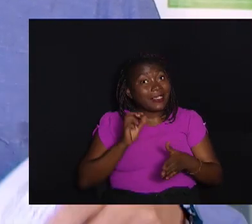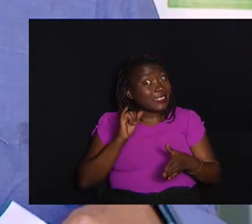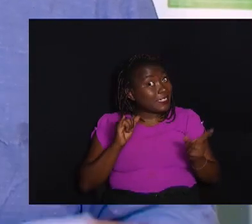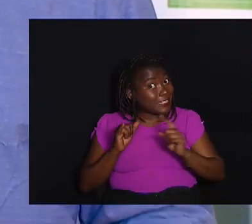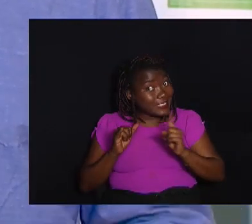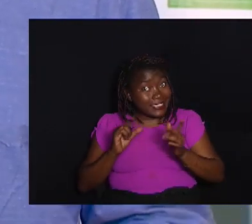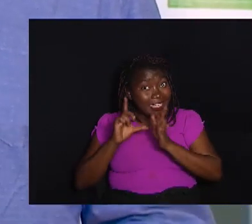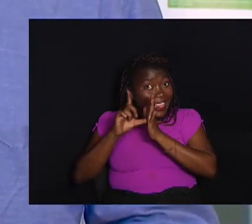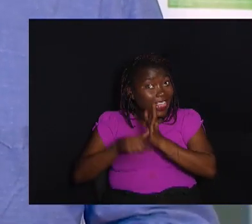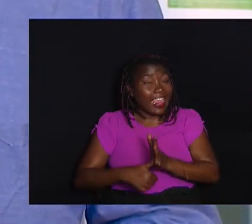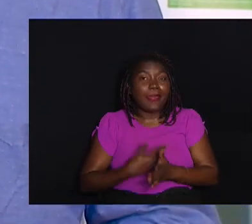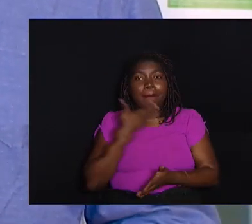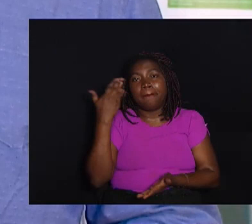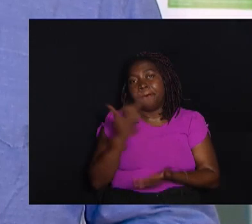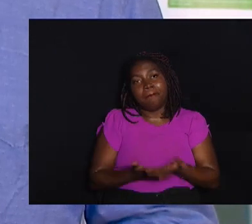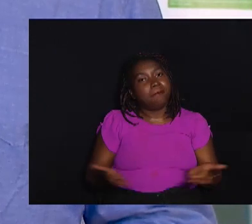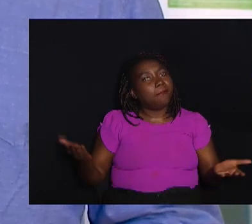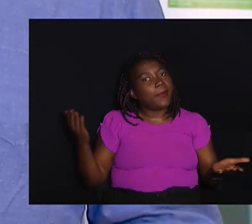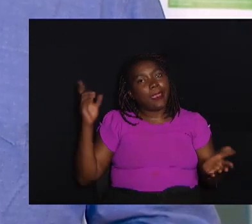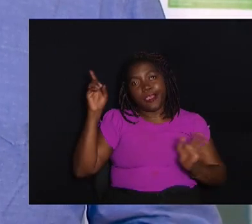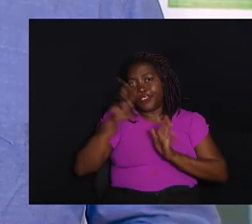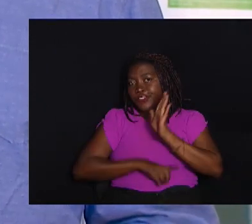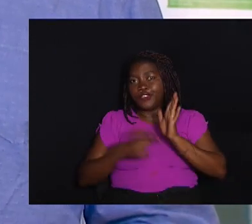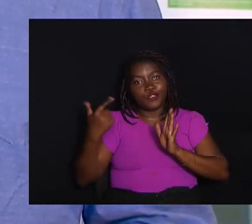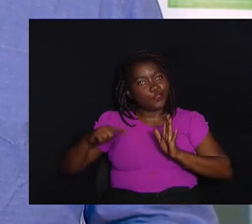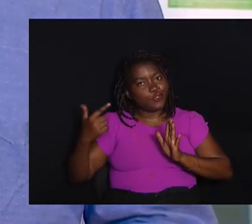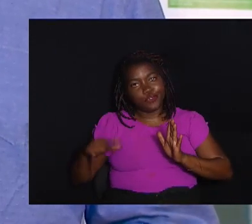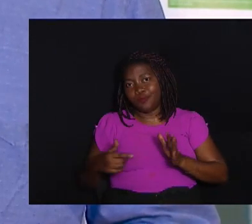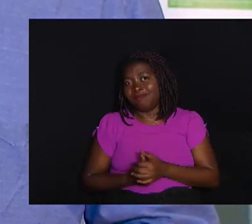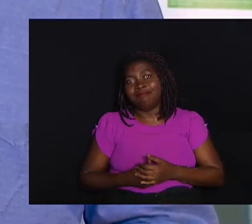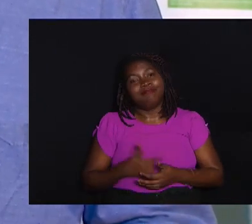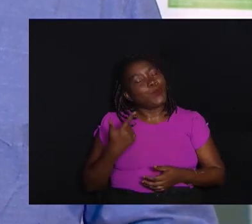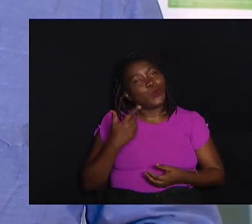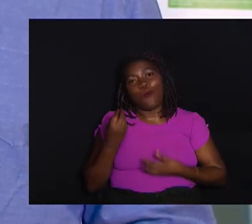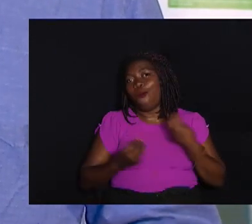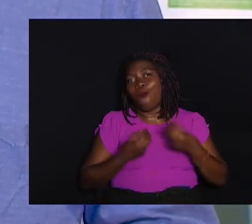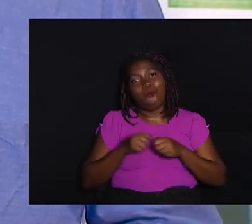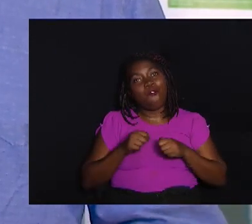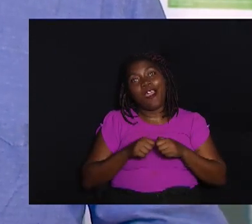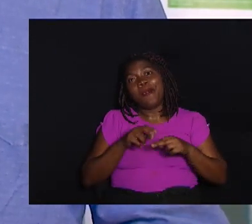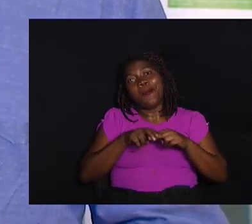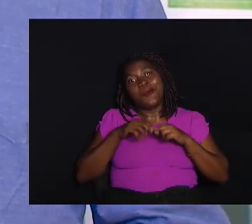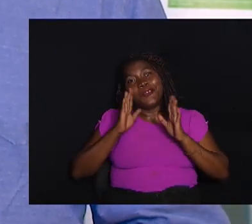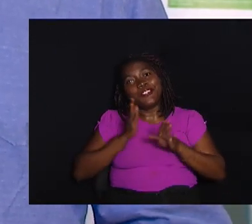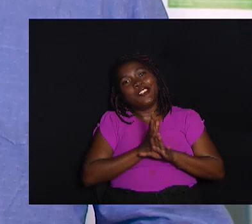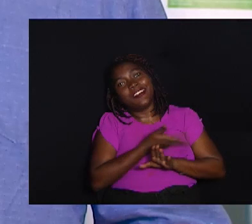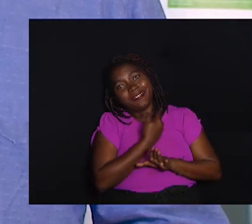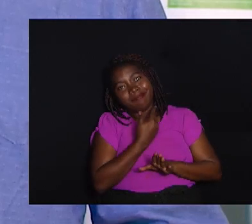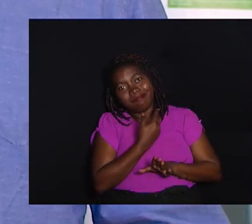né, perdendo o prazo, você não tem mais direito. Se perder o prazo, evidentemente que daí não tem como Aí não tem como fazer porque já está vencido e tal, então não tem